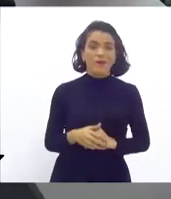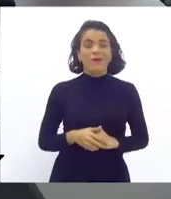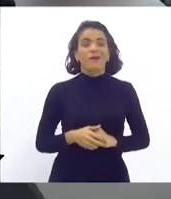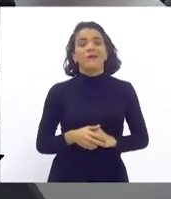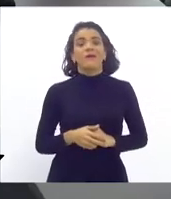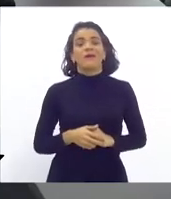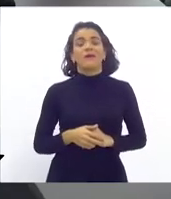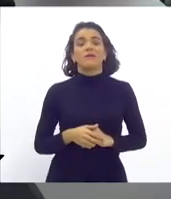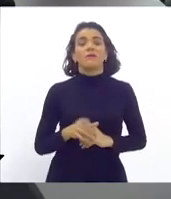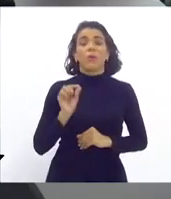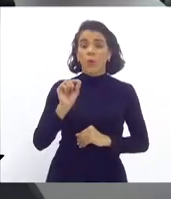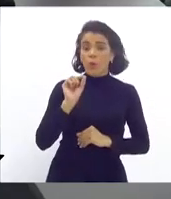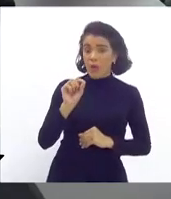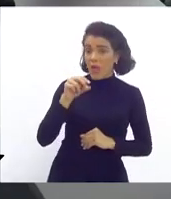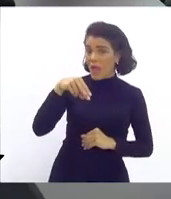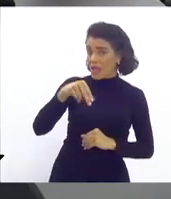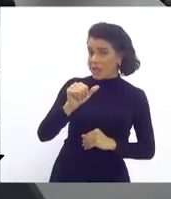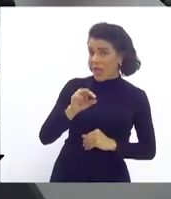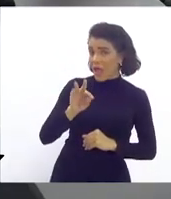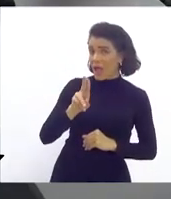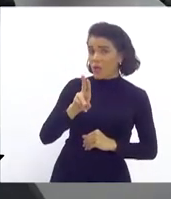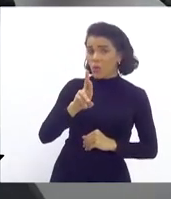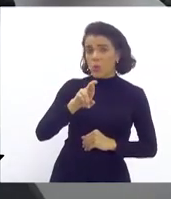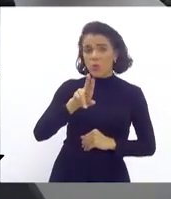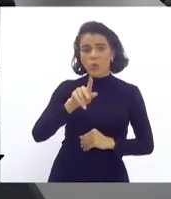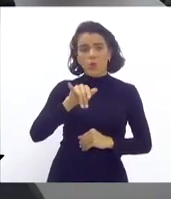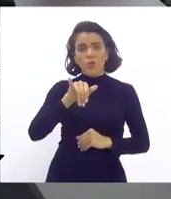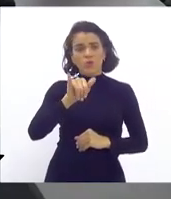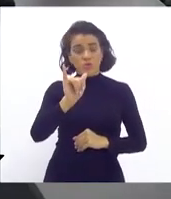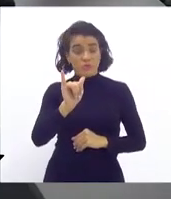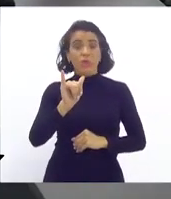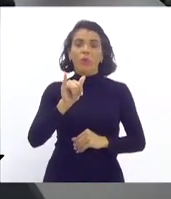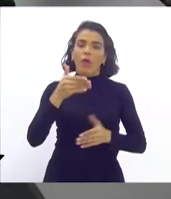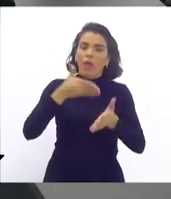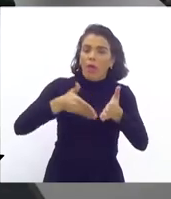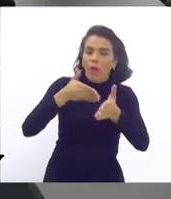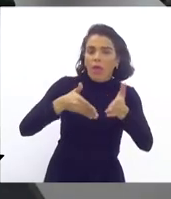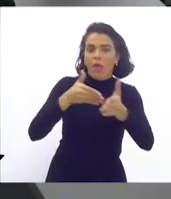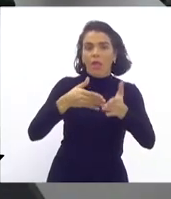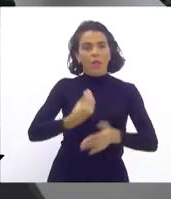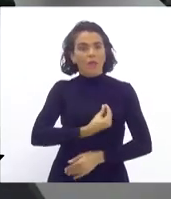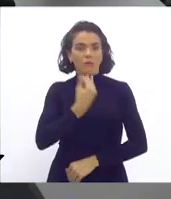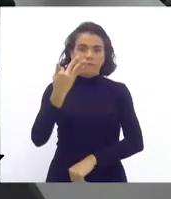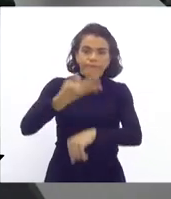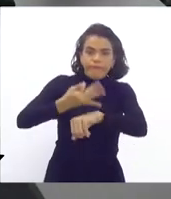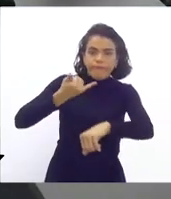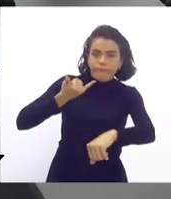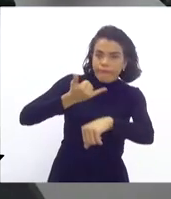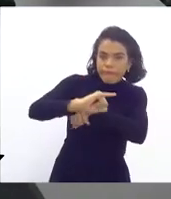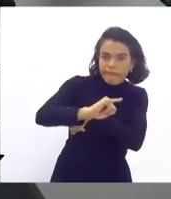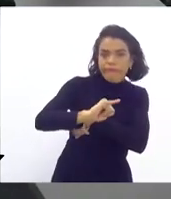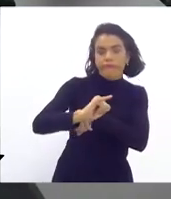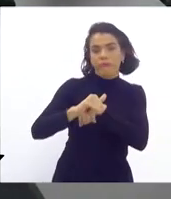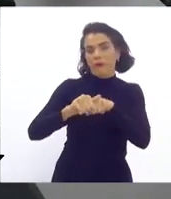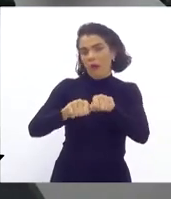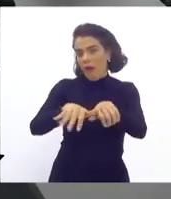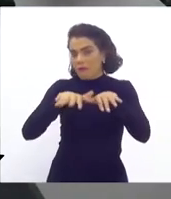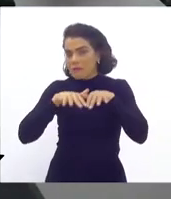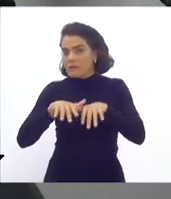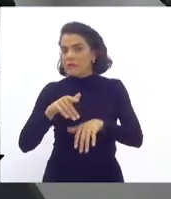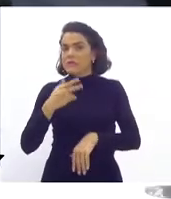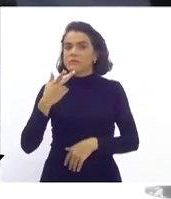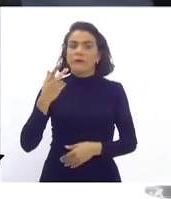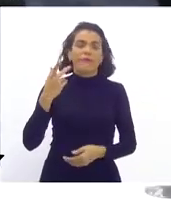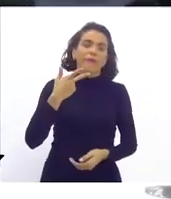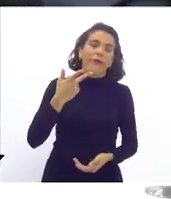a natur de criando obstáculos ao trabalho legislativo seja não comparecendo a audiência pedindo para desmarcar